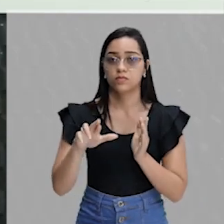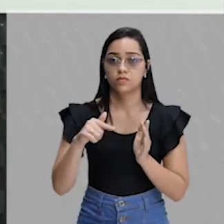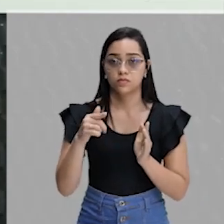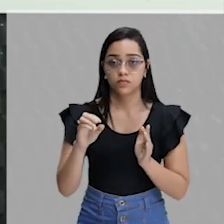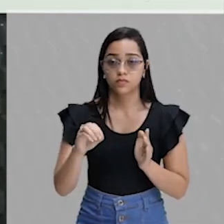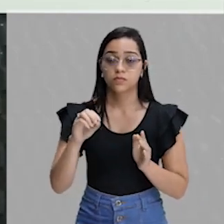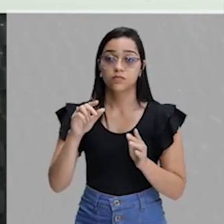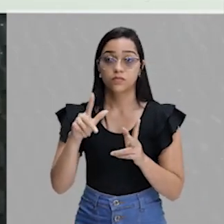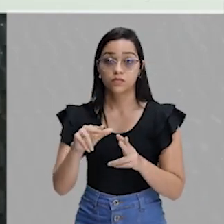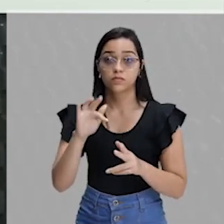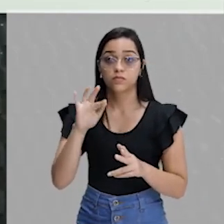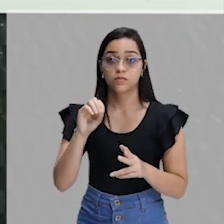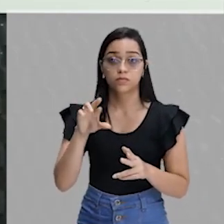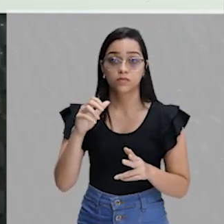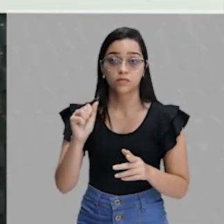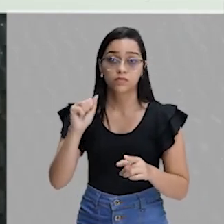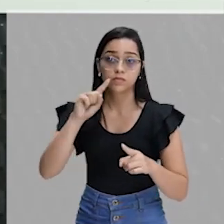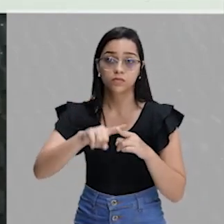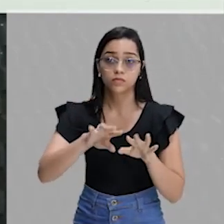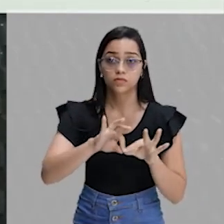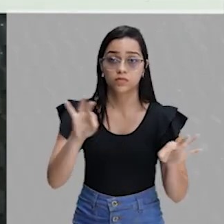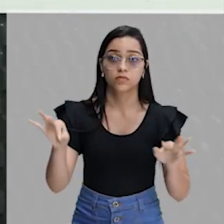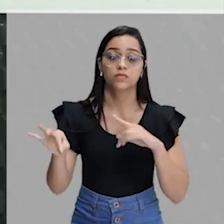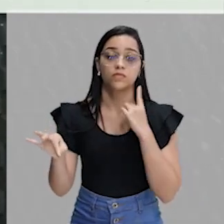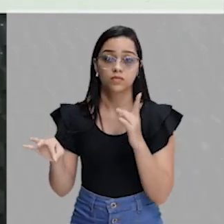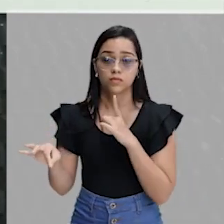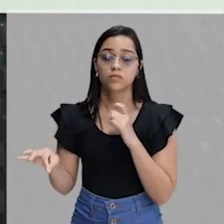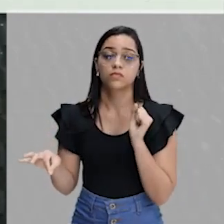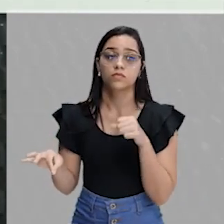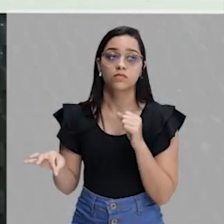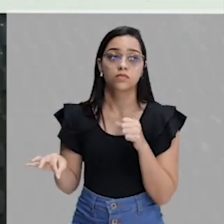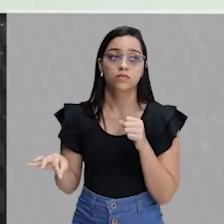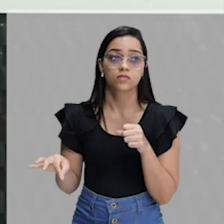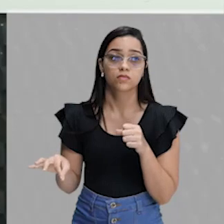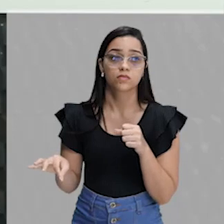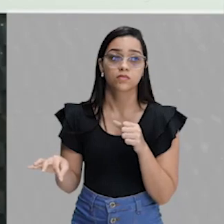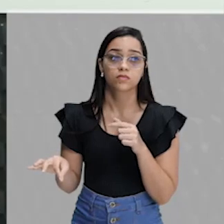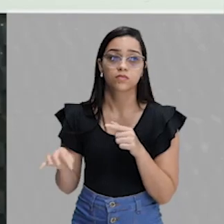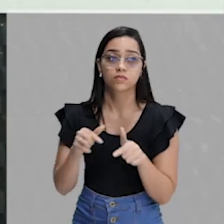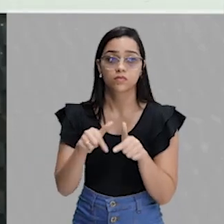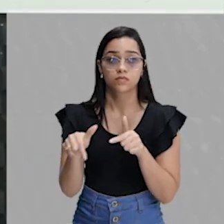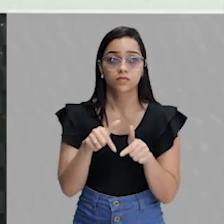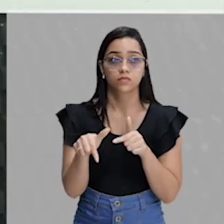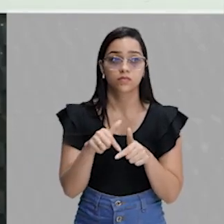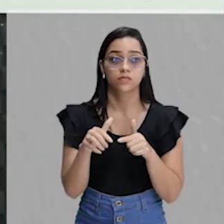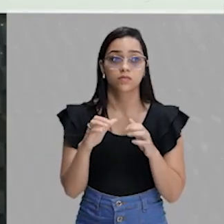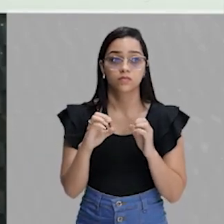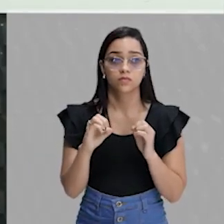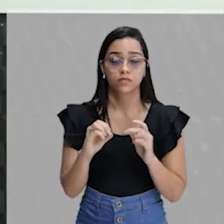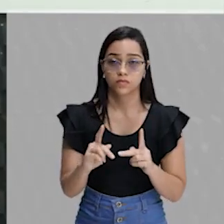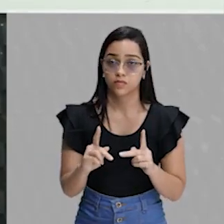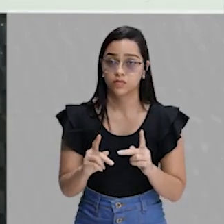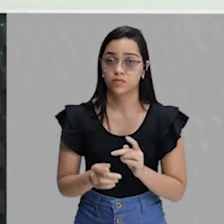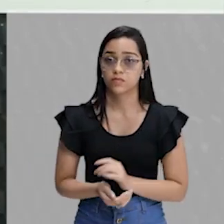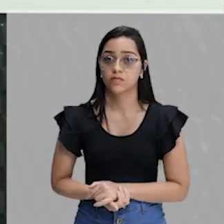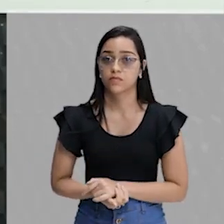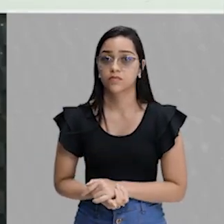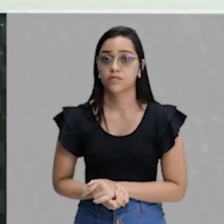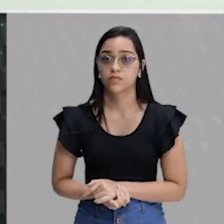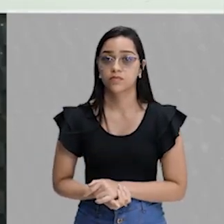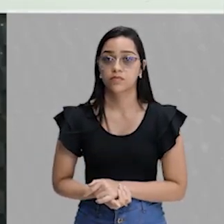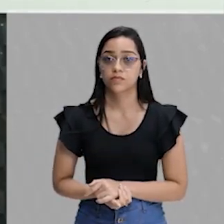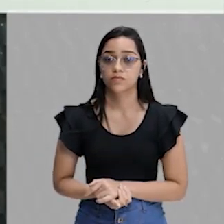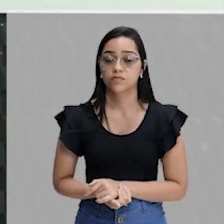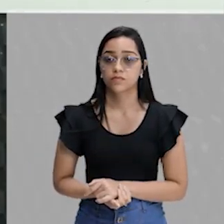força, multiplicado por d, que é a distância, né? Nós temos aqui o trabalho, ok? Nós temos